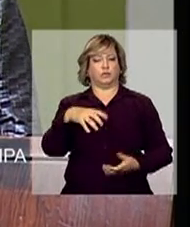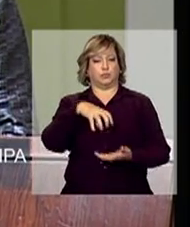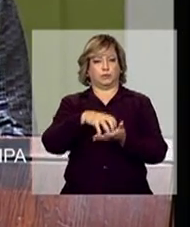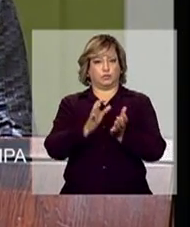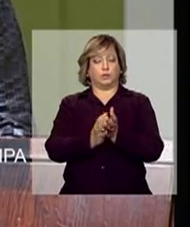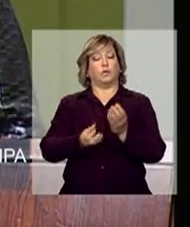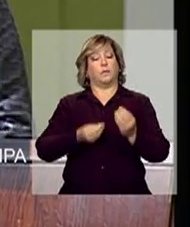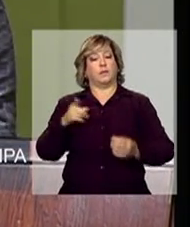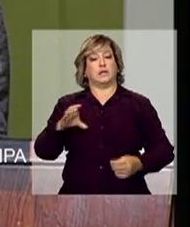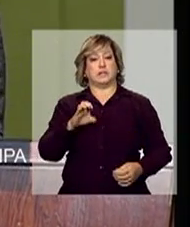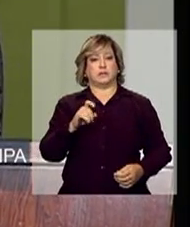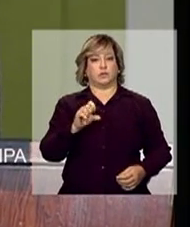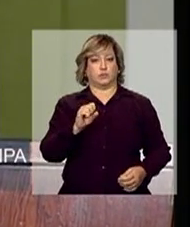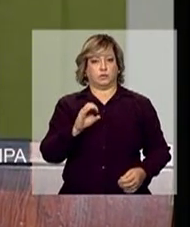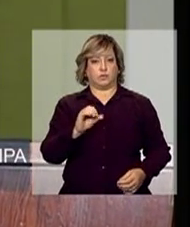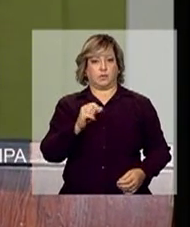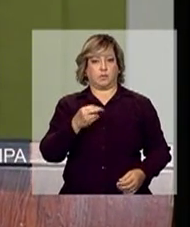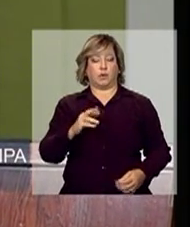como paraninfo.